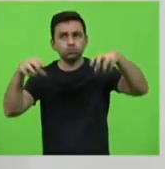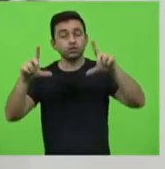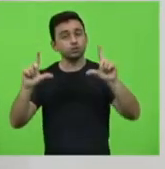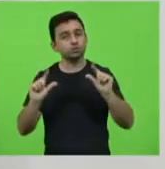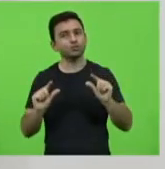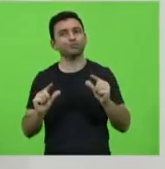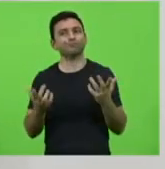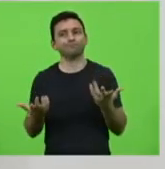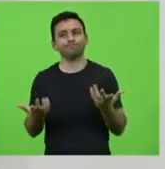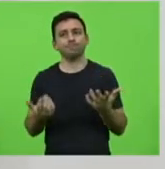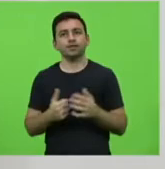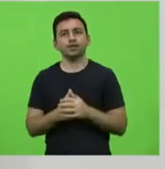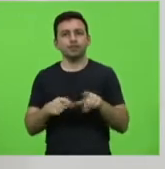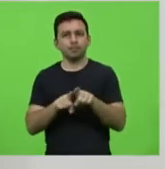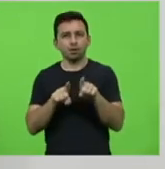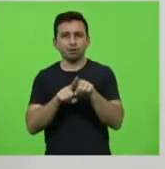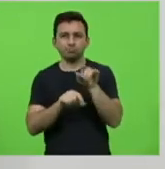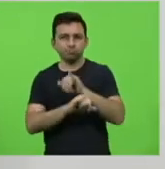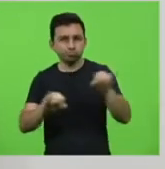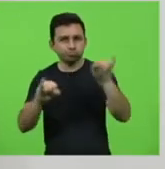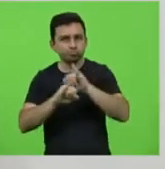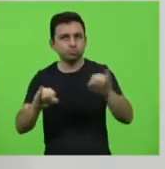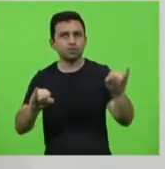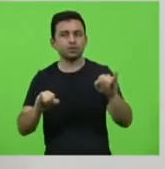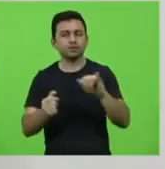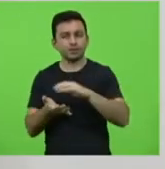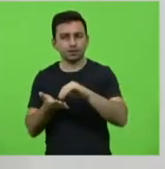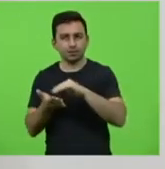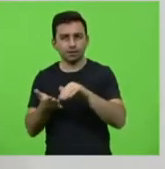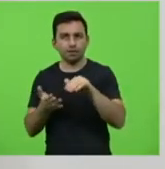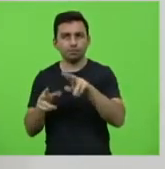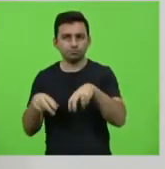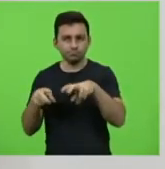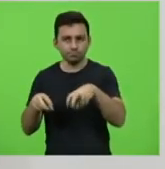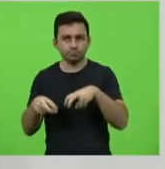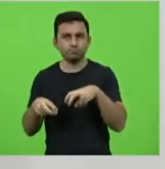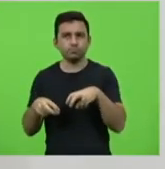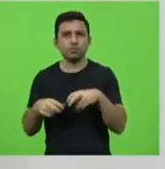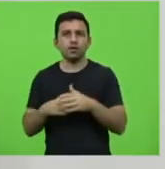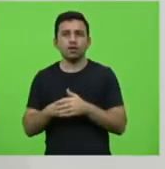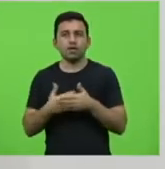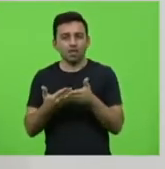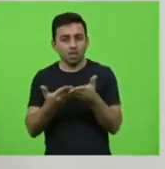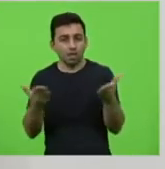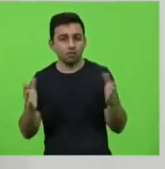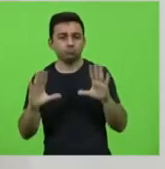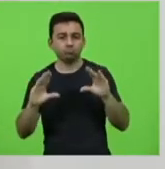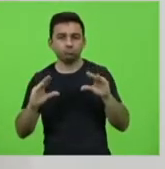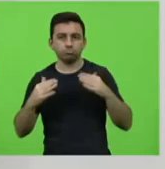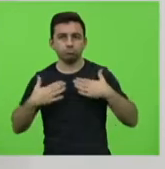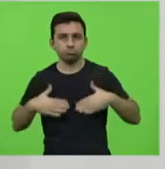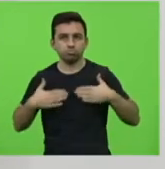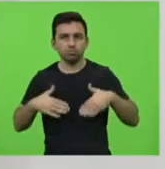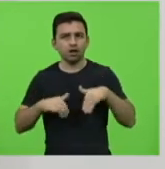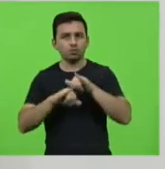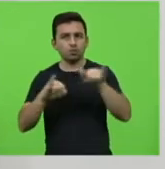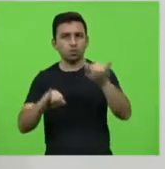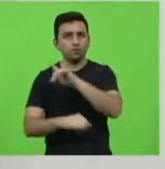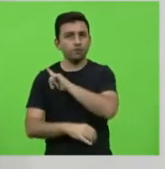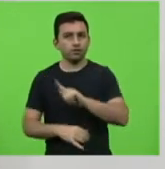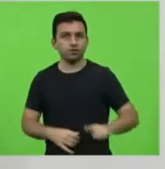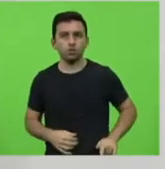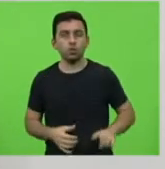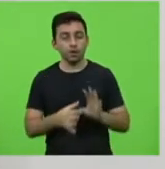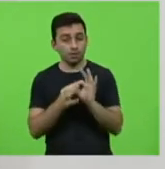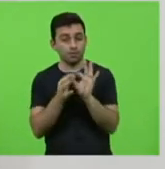Além dos anúncios feitos pelo secretário da Agricultura, né, nos confortou o anúncio do governador em liberar